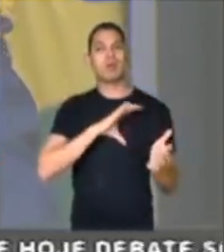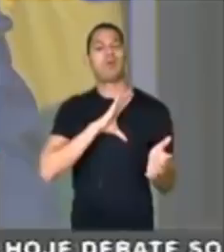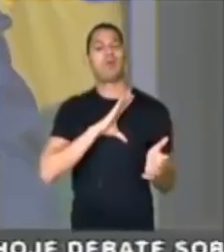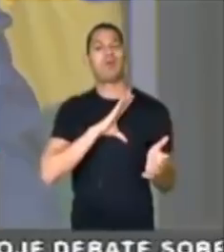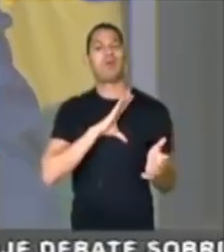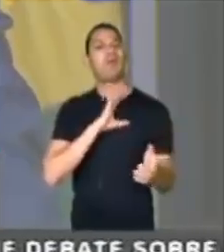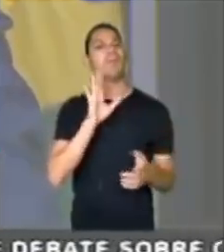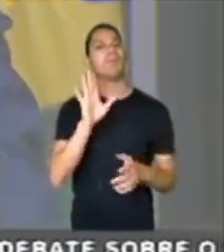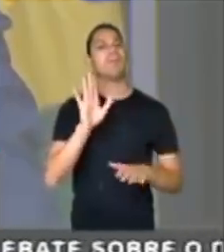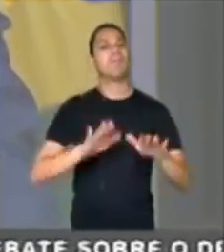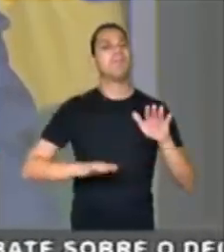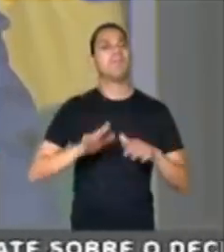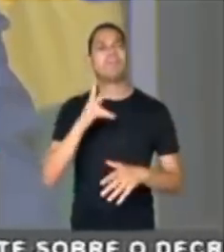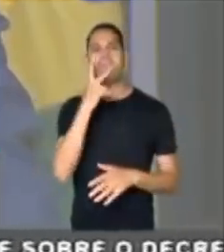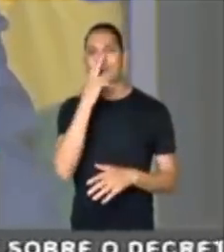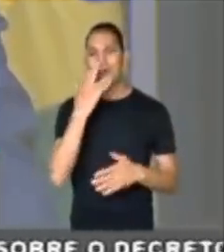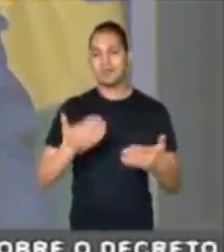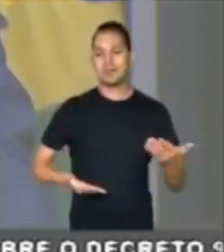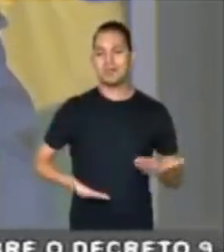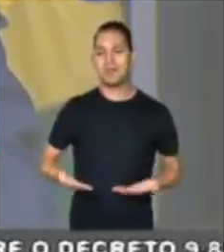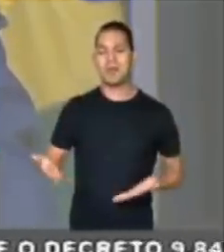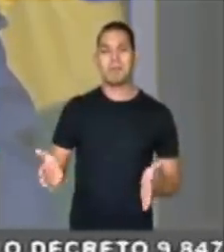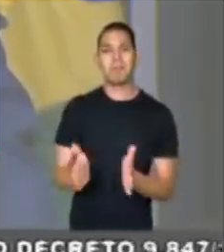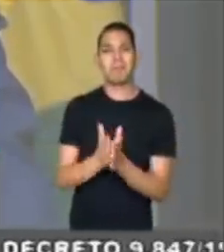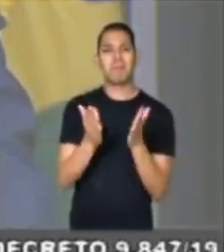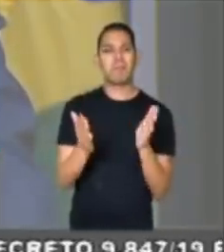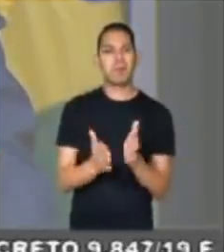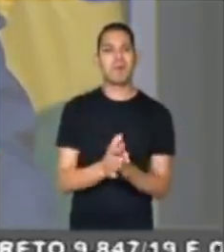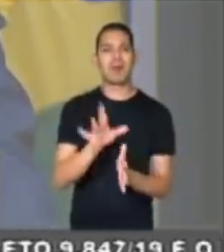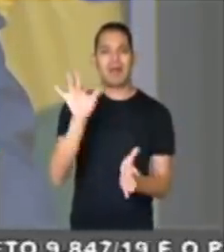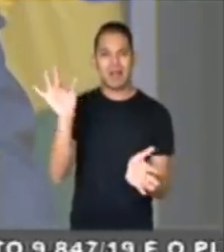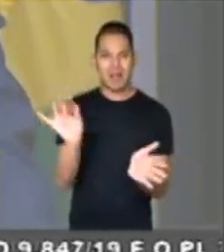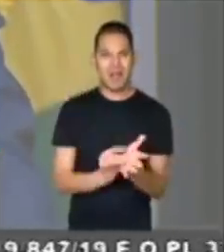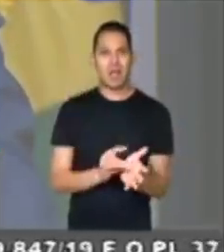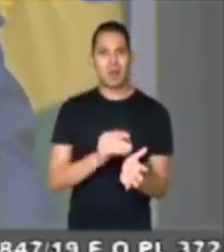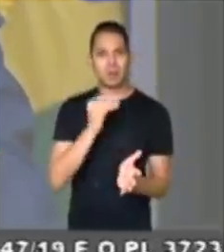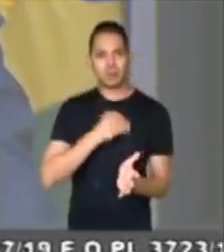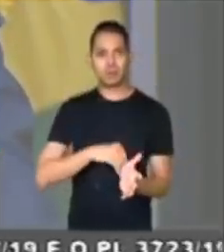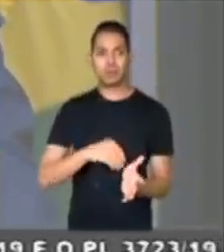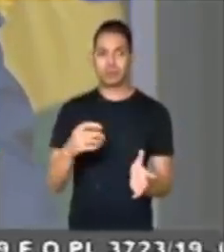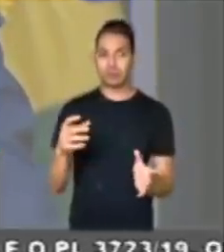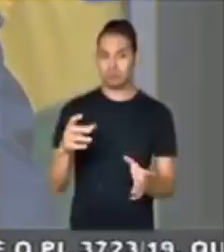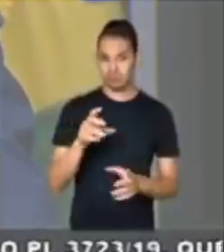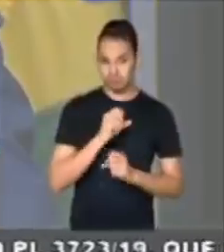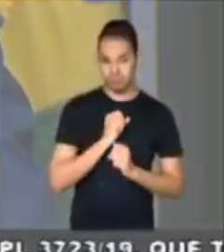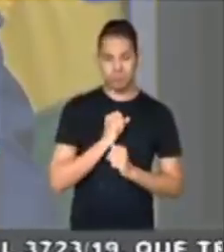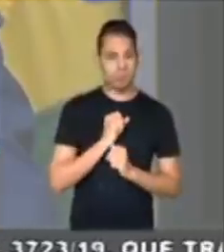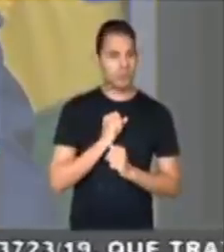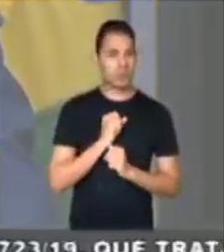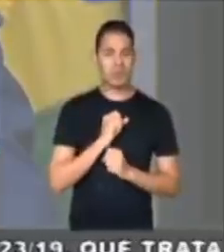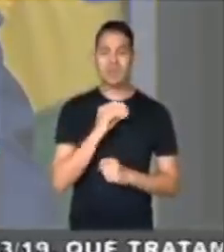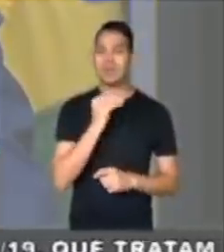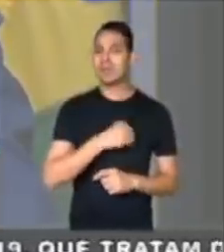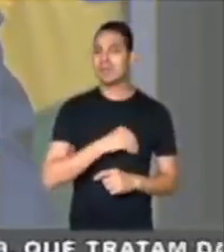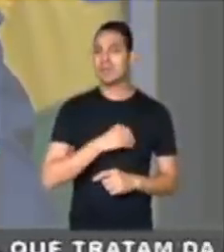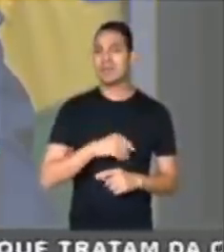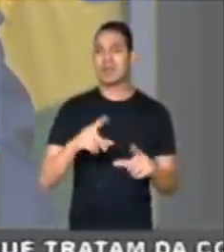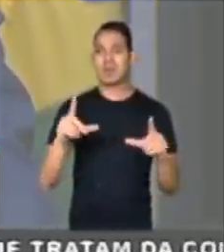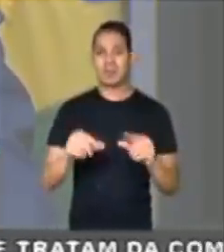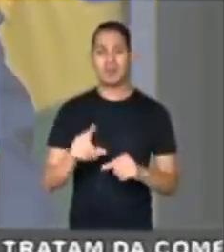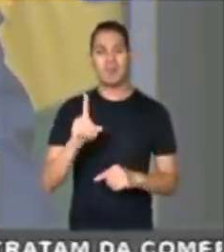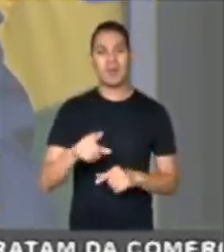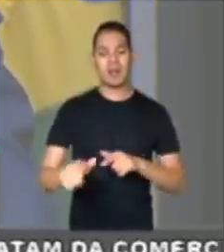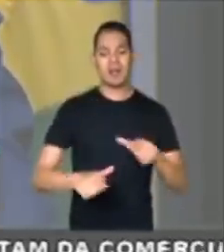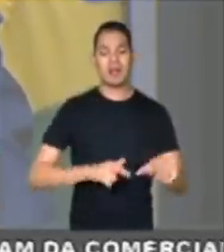Como se o trabalhador mais pobre realmente recebesse um salário mínimo. O salário mínimo é para aquele trabalhador